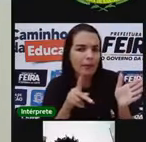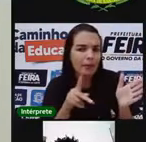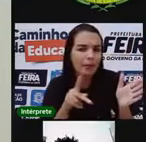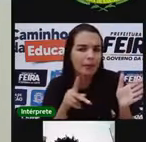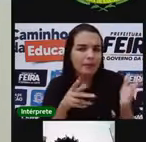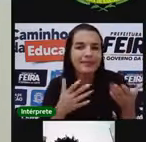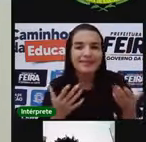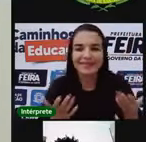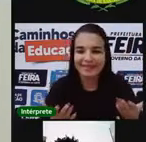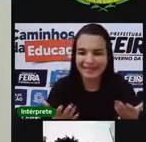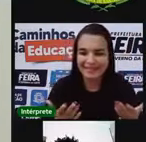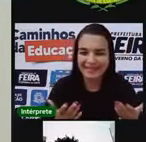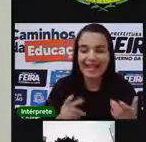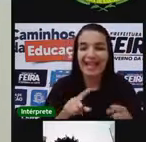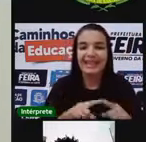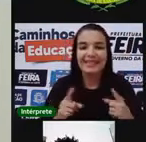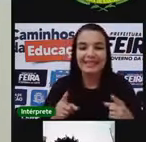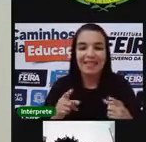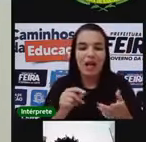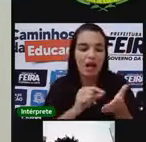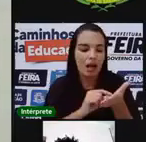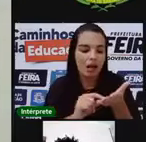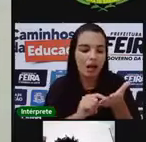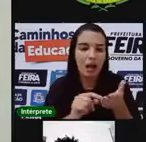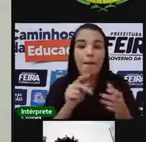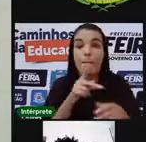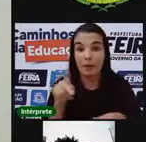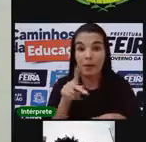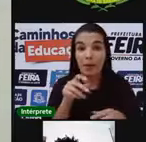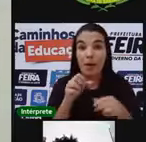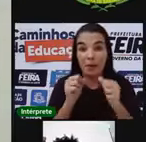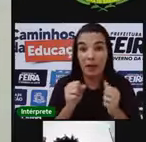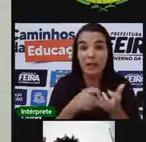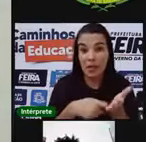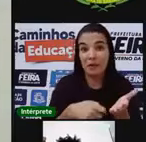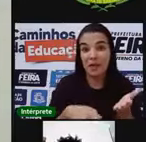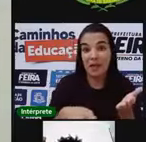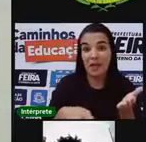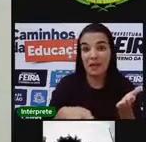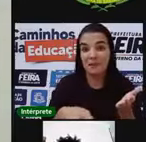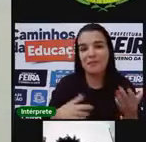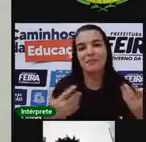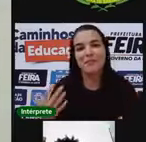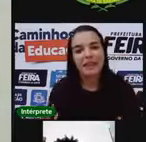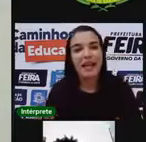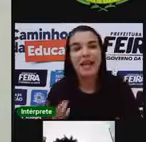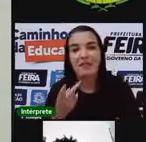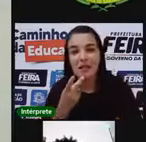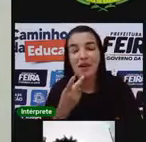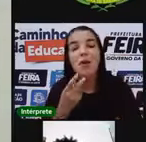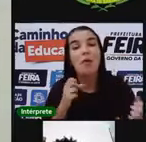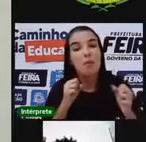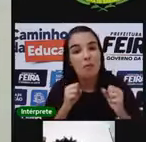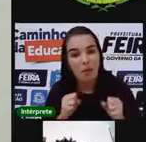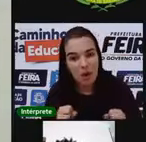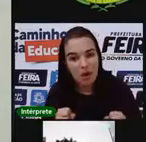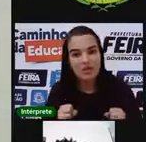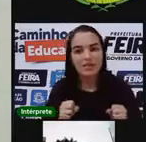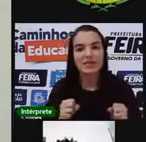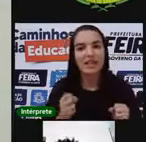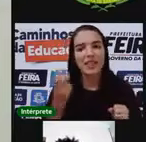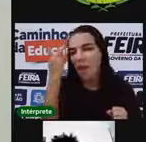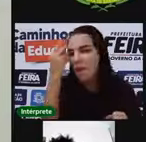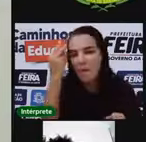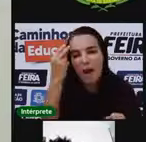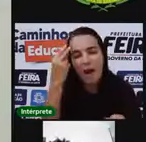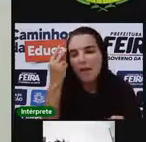Você acabou de dizer, anotem aí. Aí alguém abre a boca e pergunta, Pro é para escrever? Você acabou de dizer, mas ele pergunta, é normal, é desse